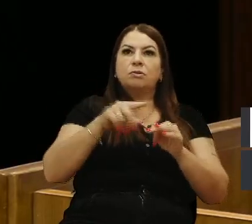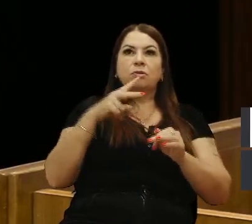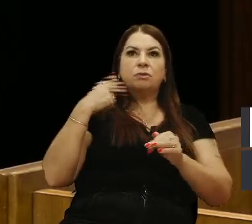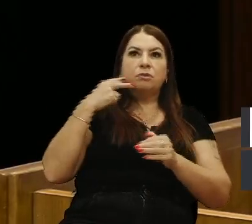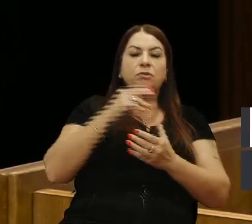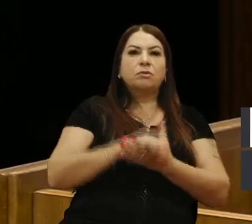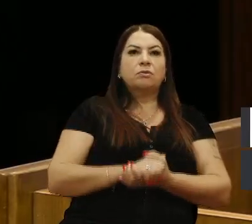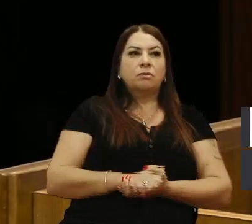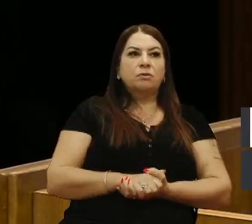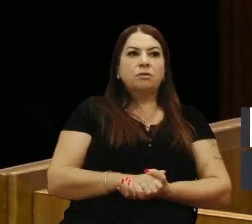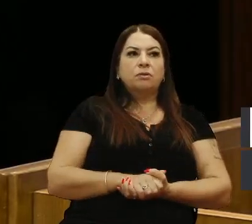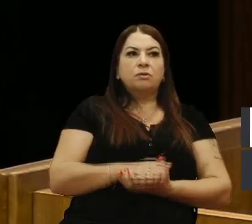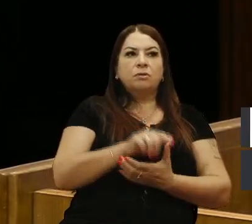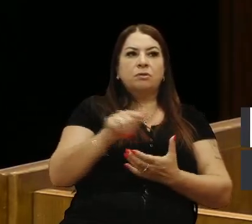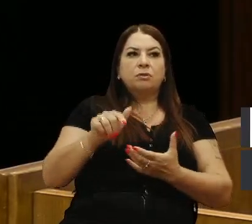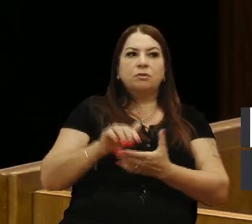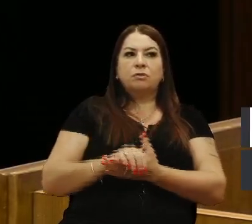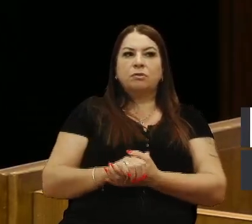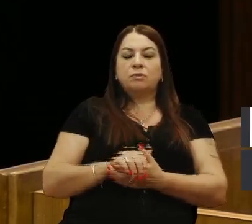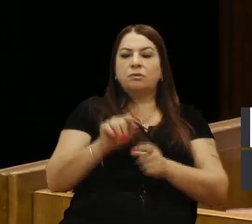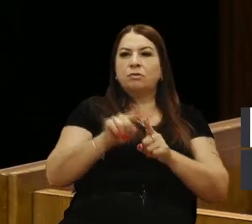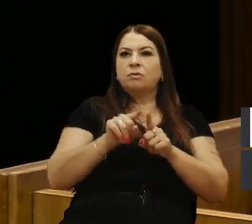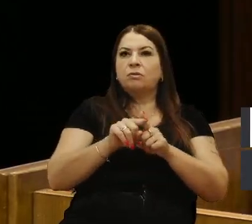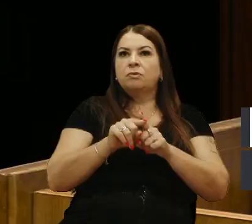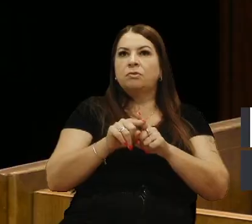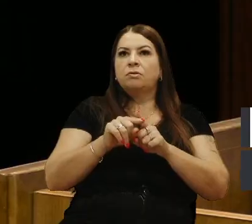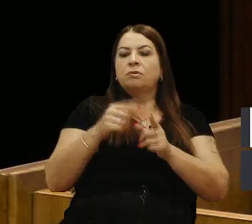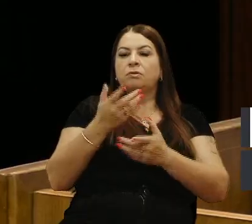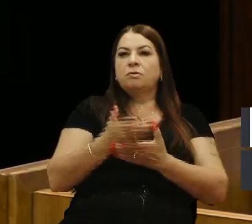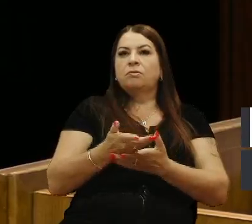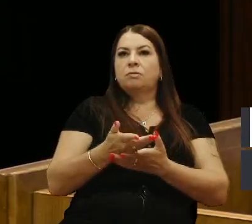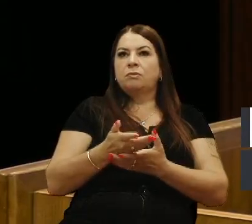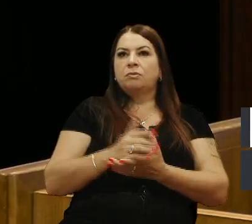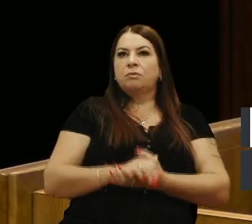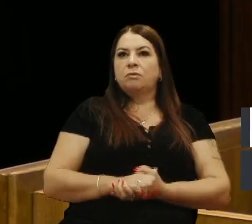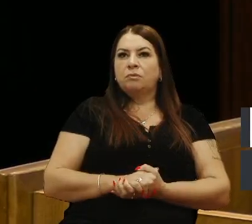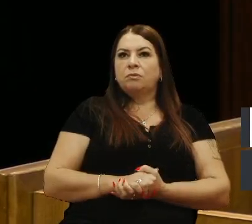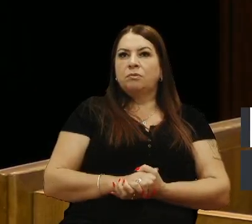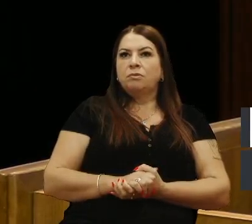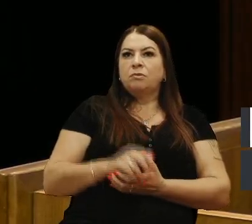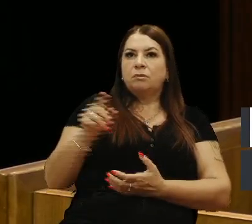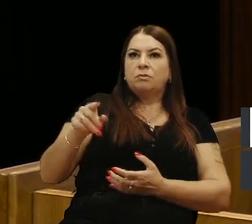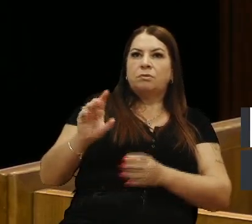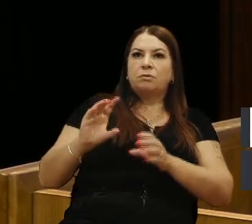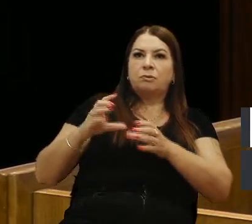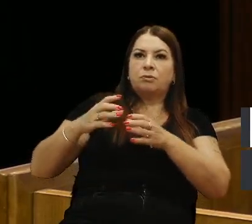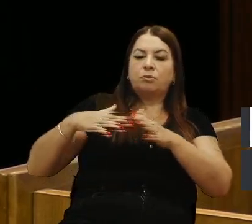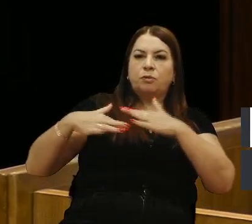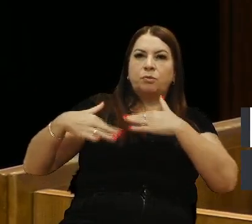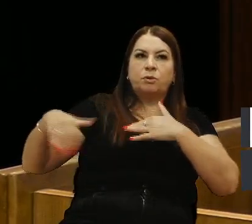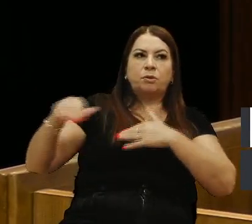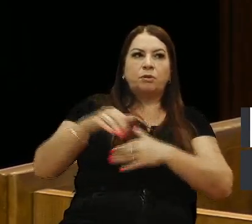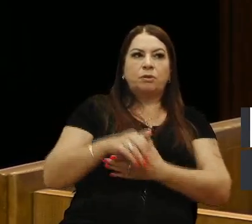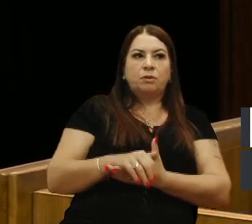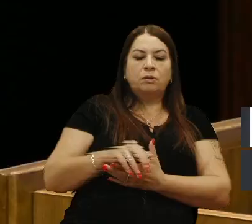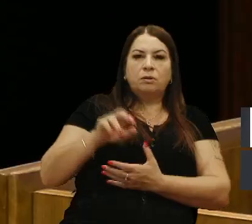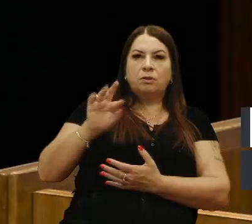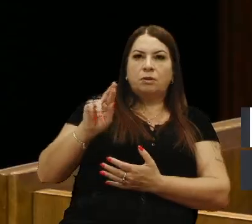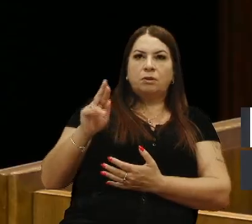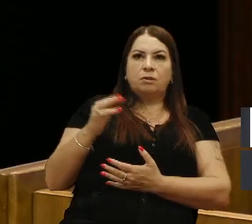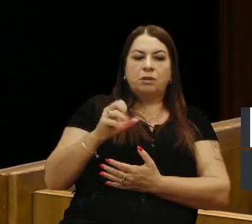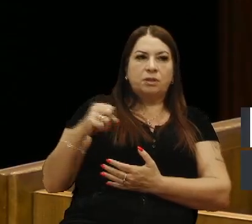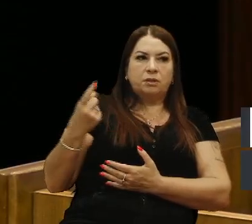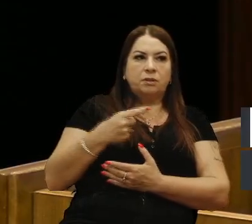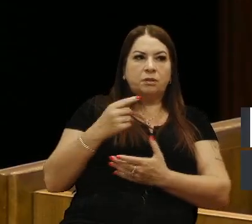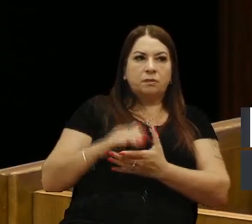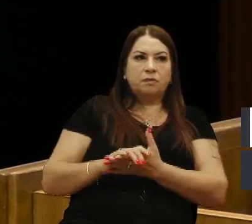Andressa Marques, a senhora que é assistente social, lá na ocupação dos Triquês, 20 famílias, tem uma